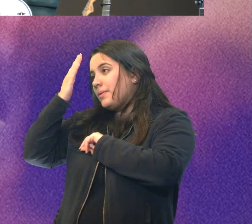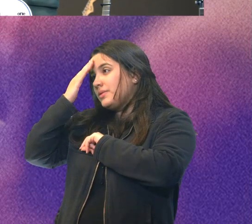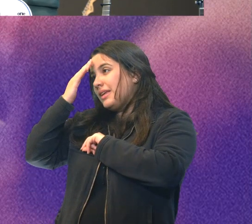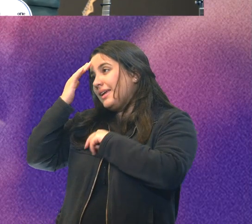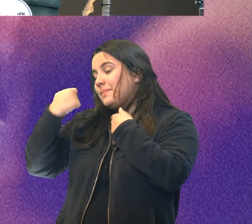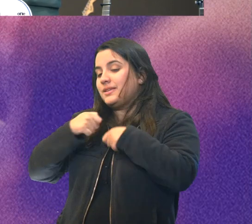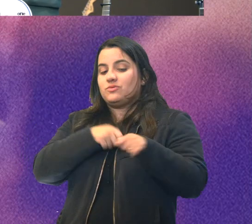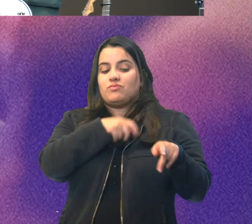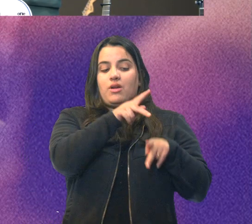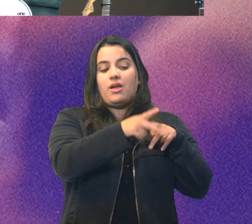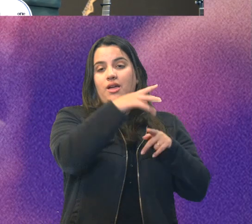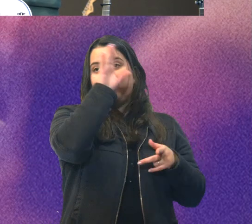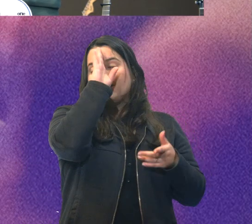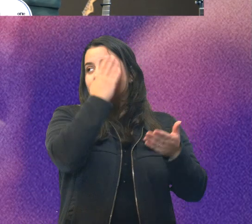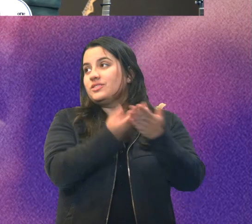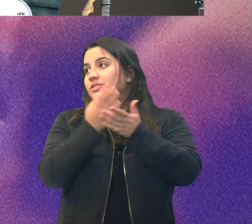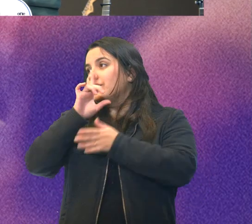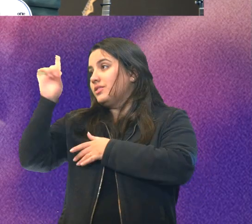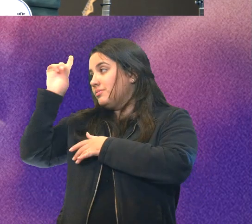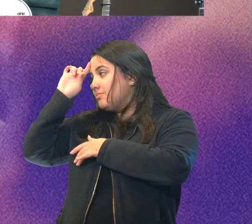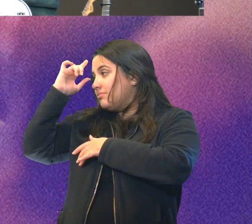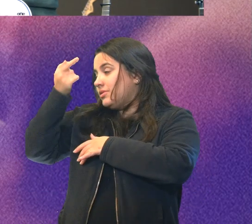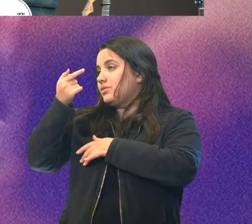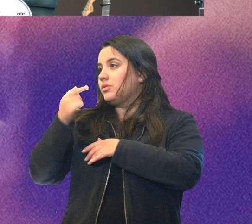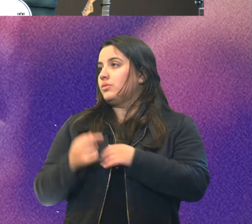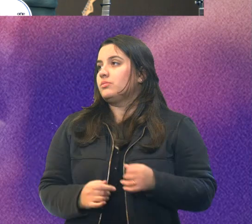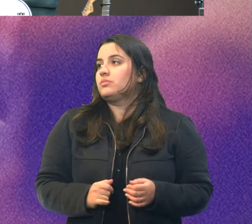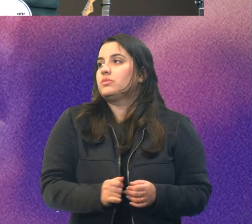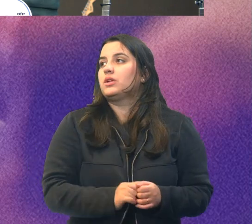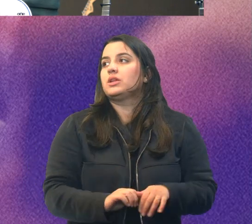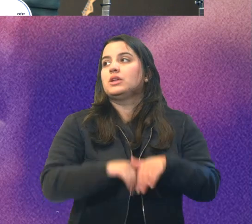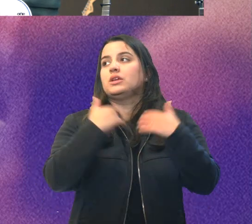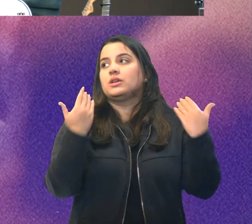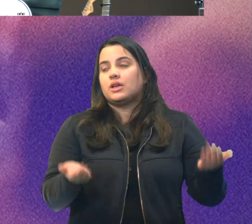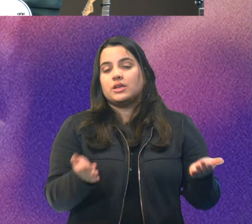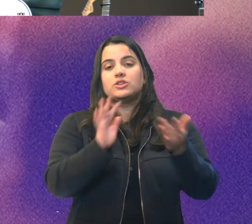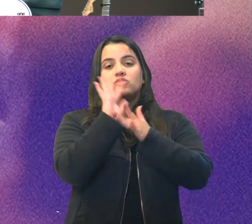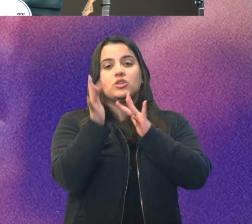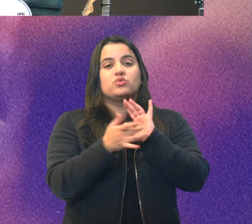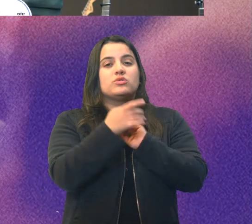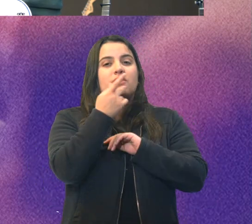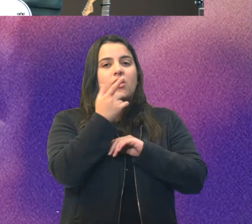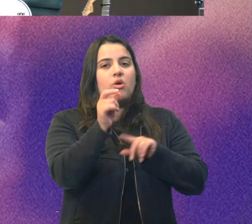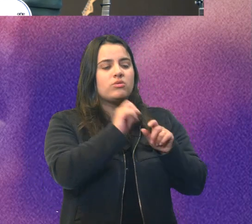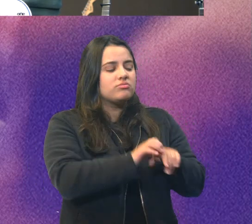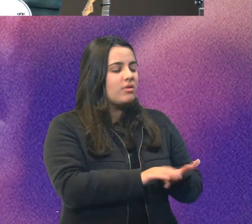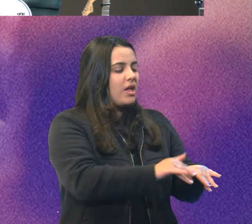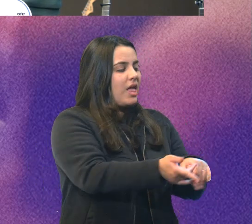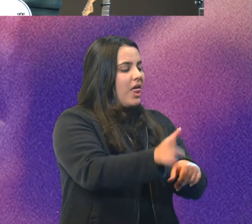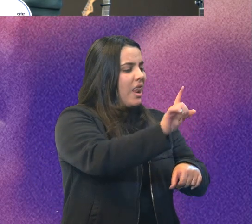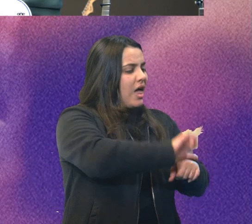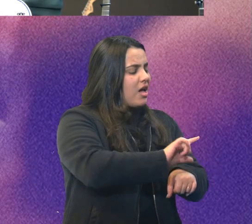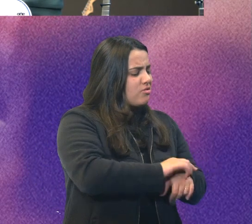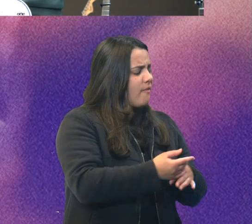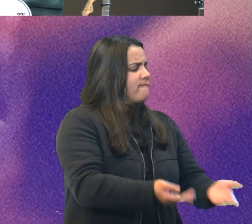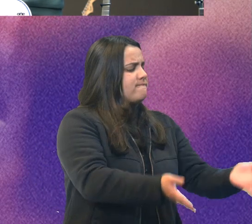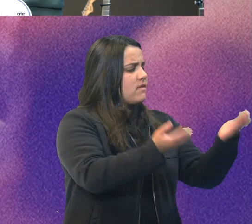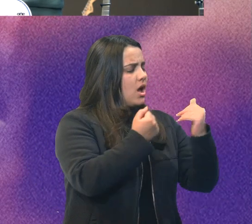enviaste. Depois de dizer isso, Jesus bradou em alta voz, Lázaro, venha para